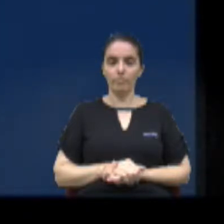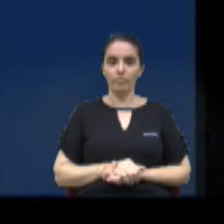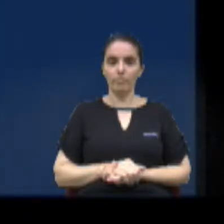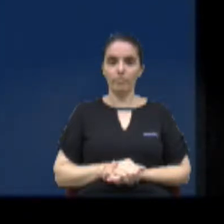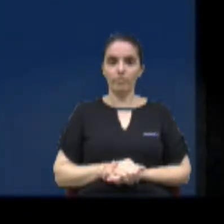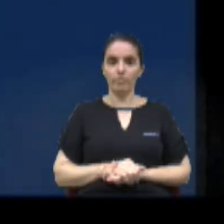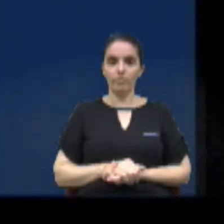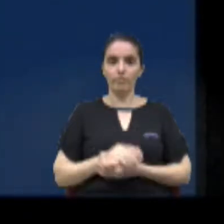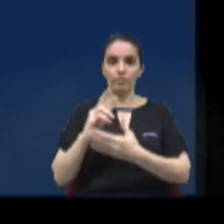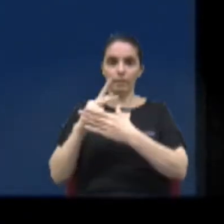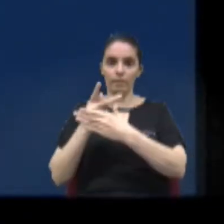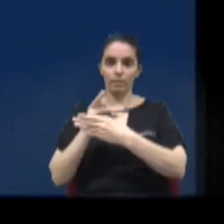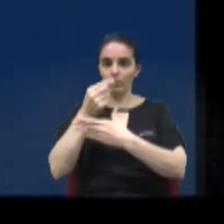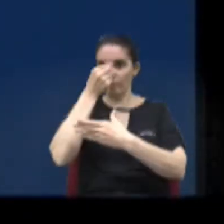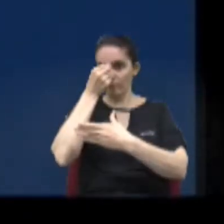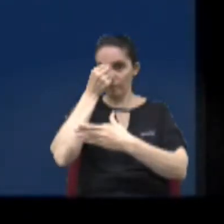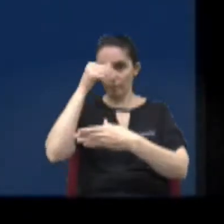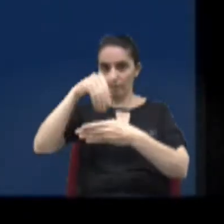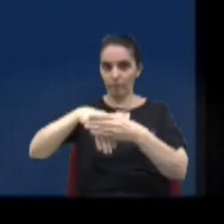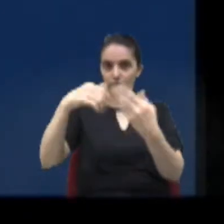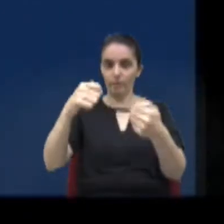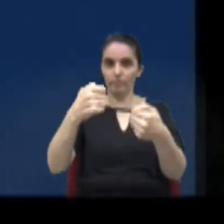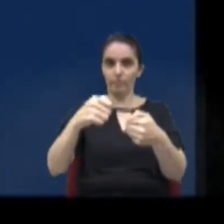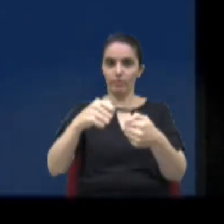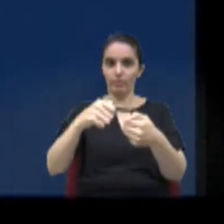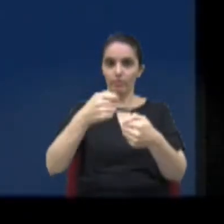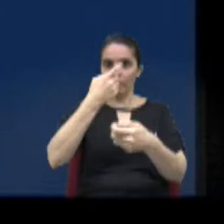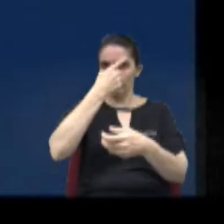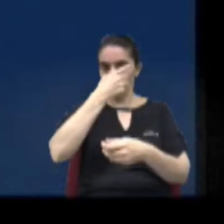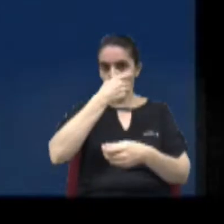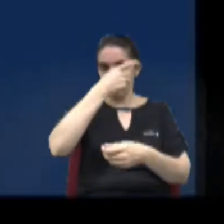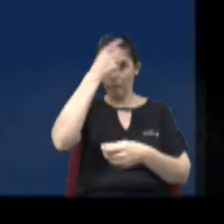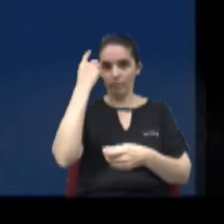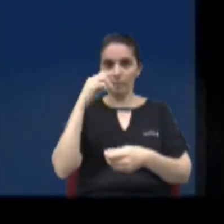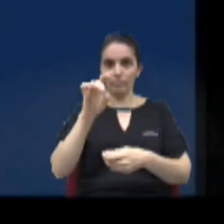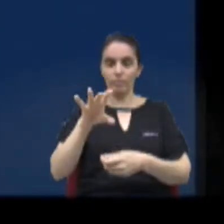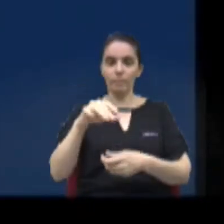Helder do Táxi, Jorge Freitas, Marco Xavier.